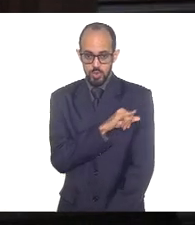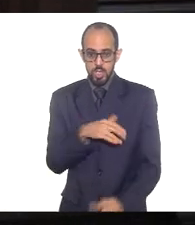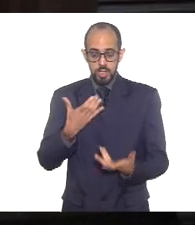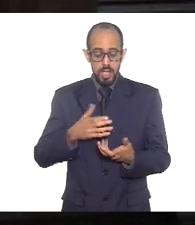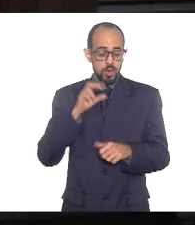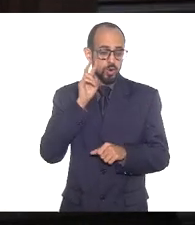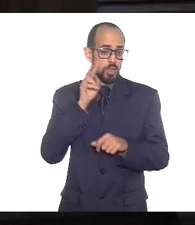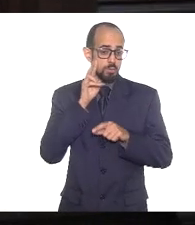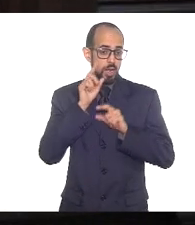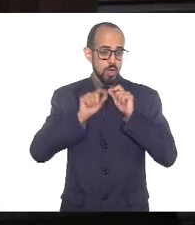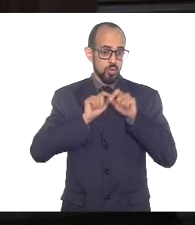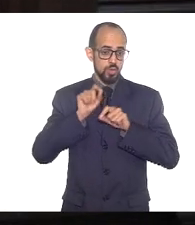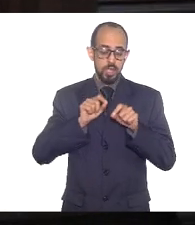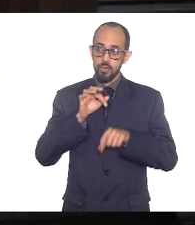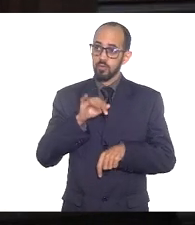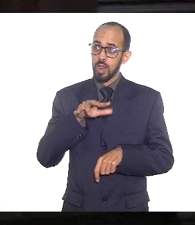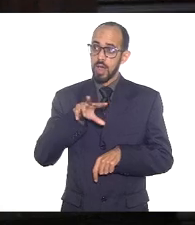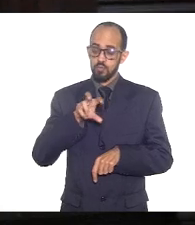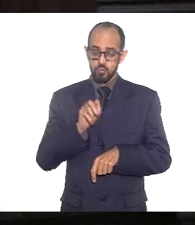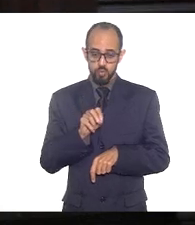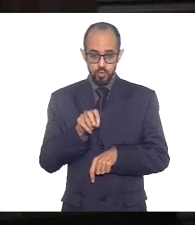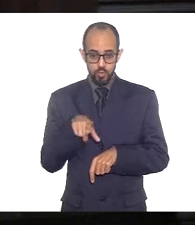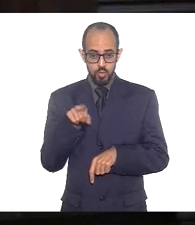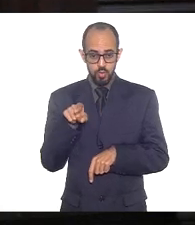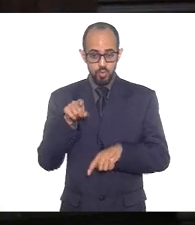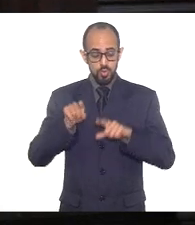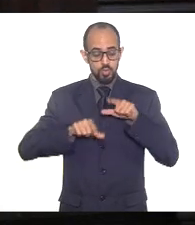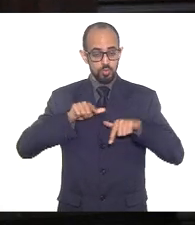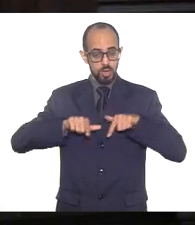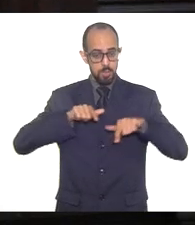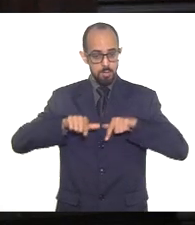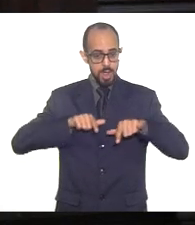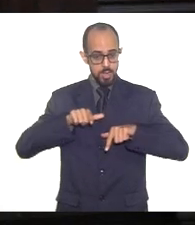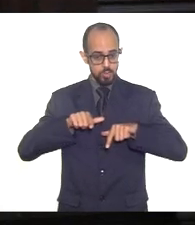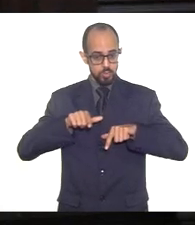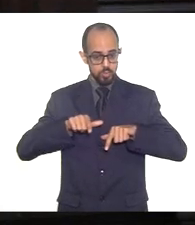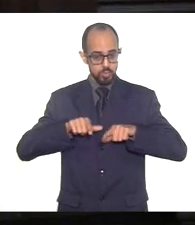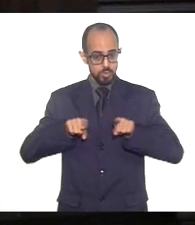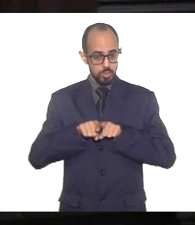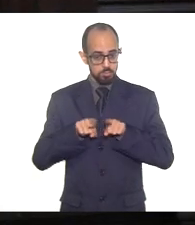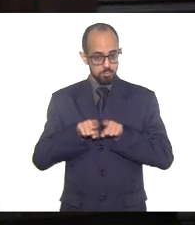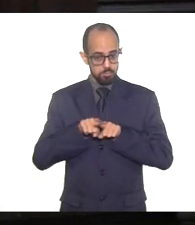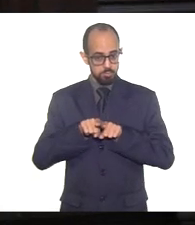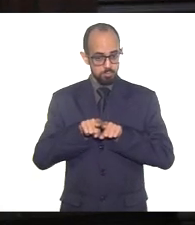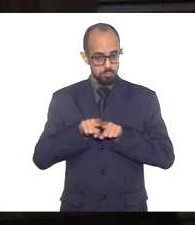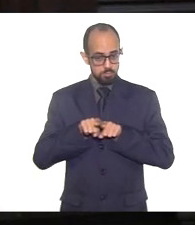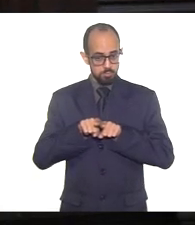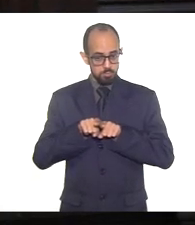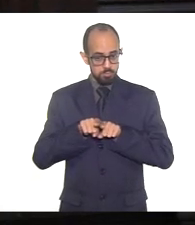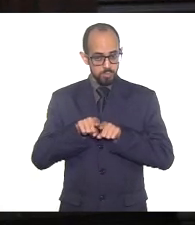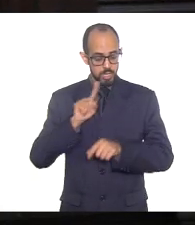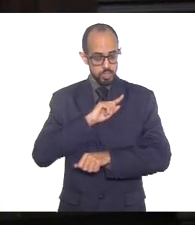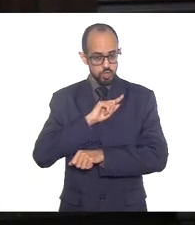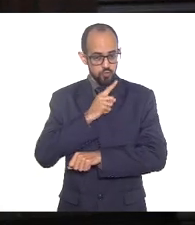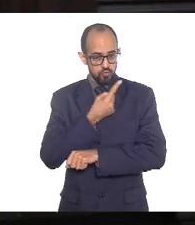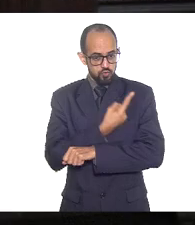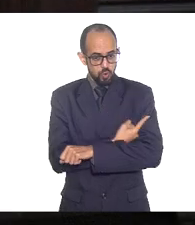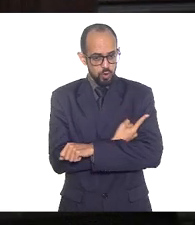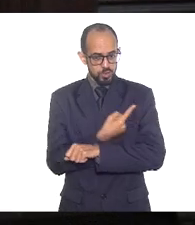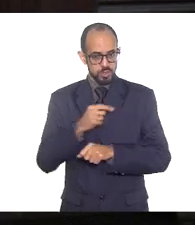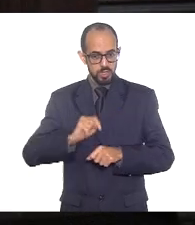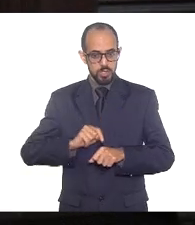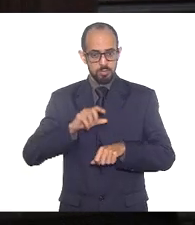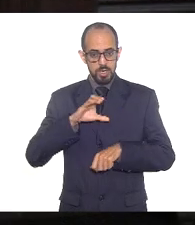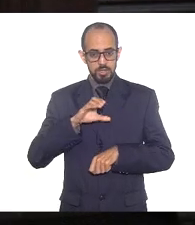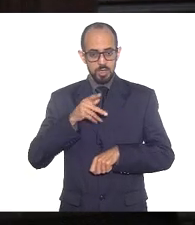lembrar Deputado Flávio serafini quero lembrar do trabalho de Fôlego de muito fôlego feito